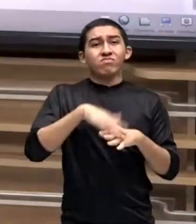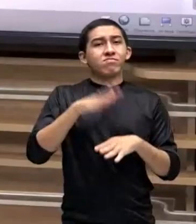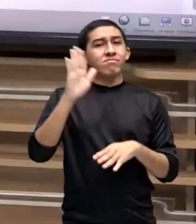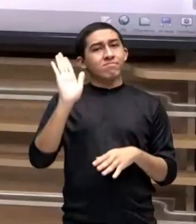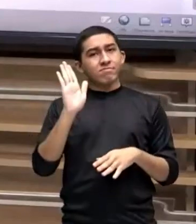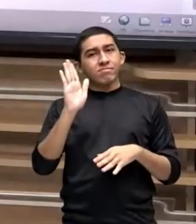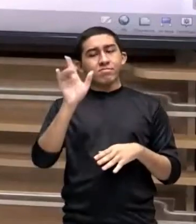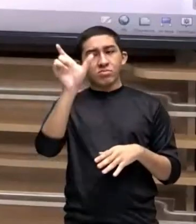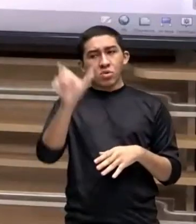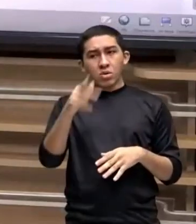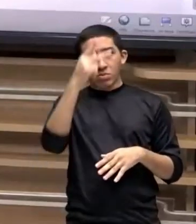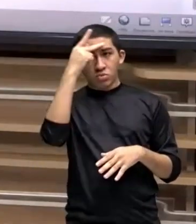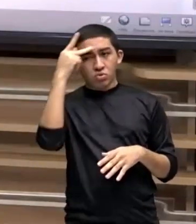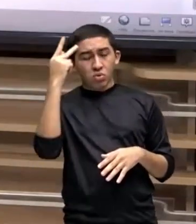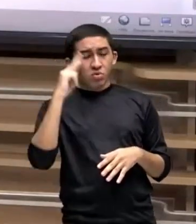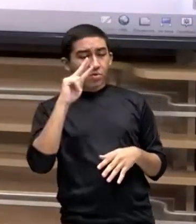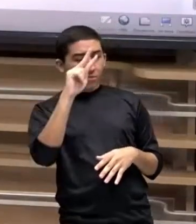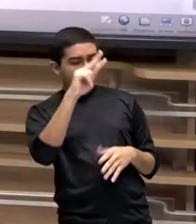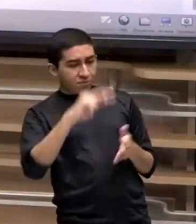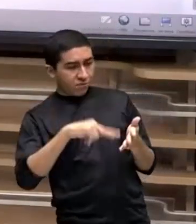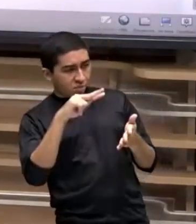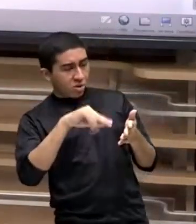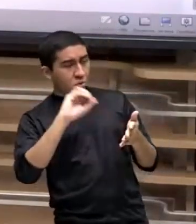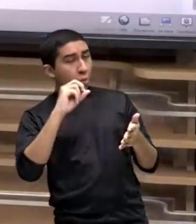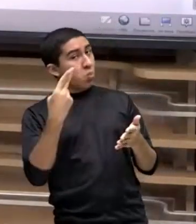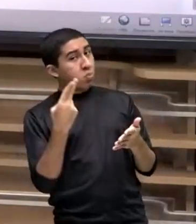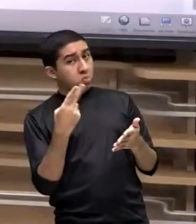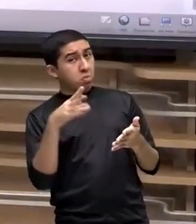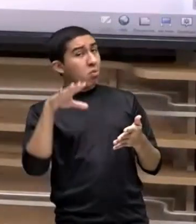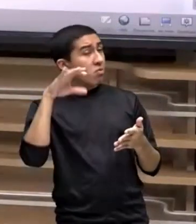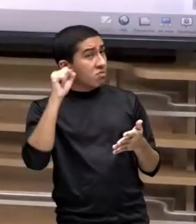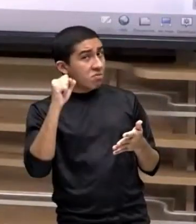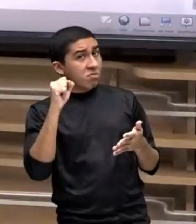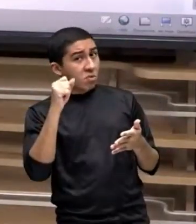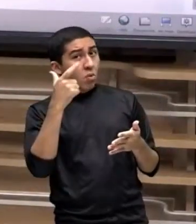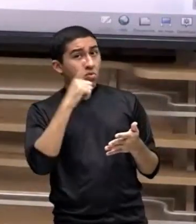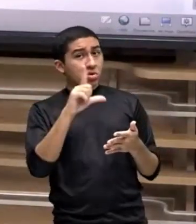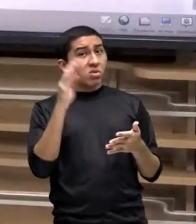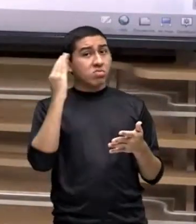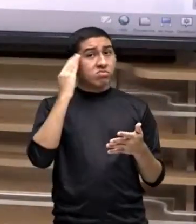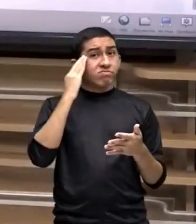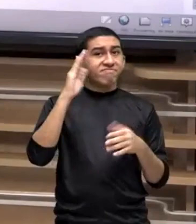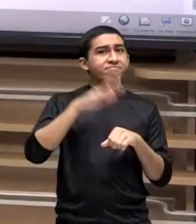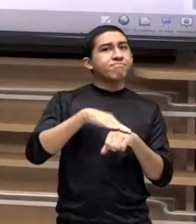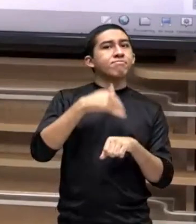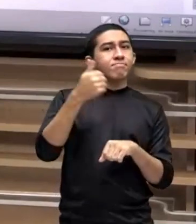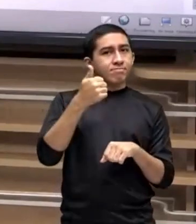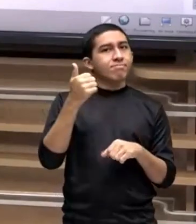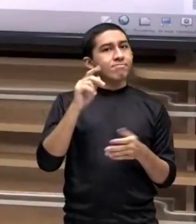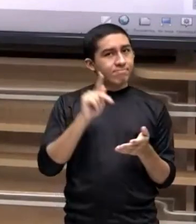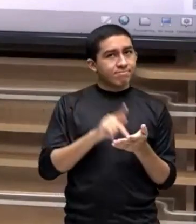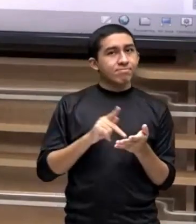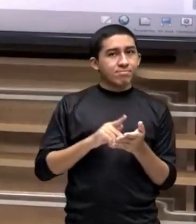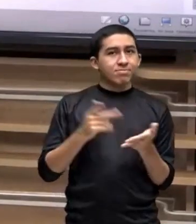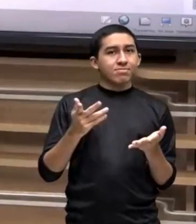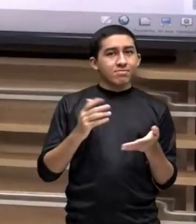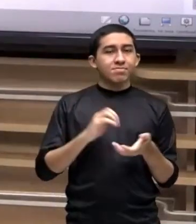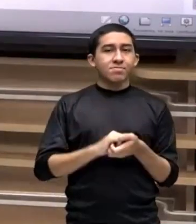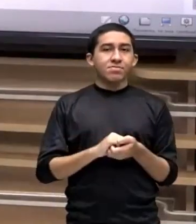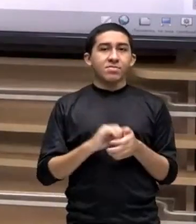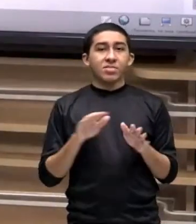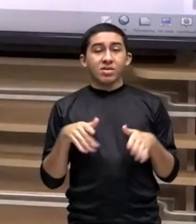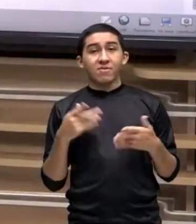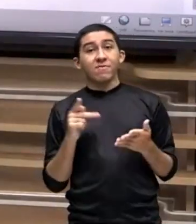interlocutor, ou seja, quem ouve ou quem lê o texto, de uma maneira mais efetiva, certo? Então, com certeza